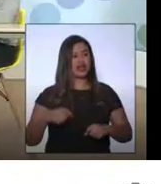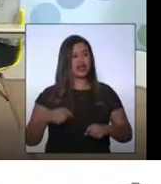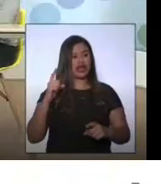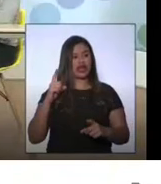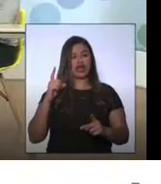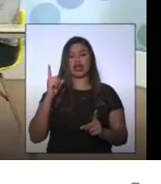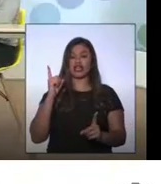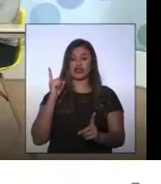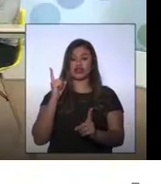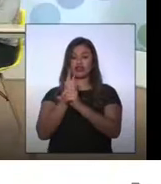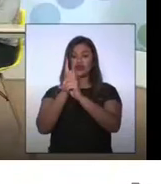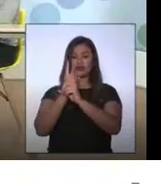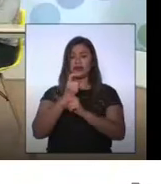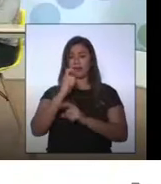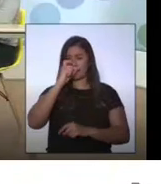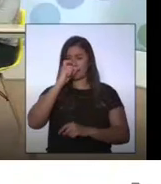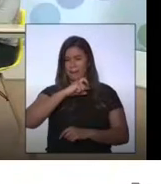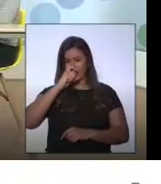Identificar fake news?